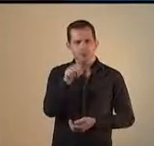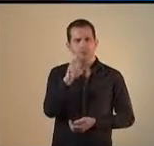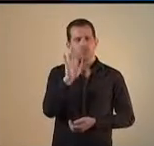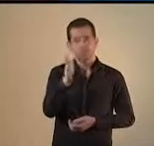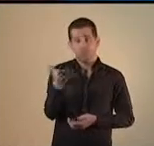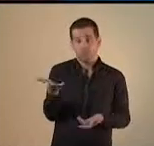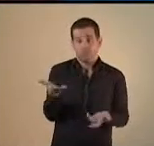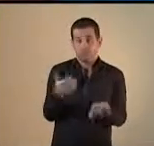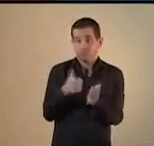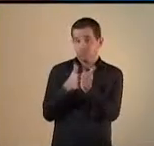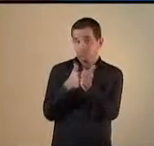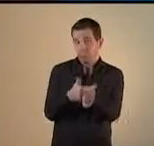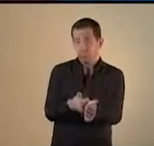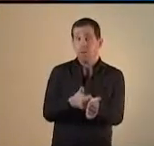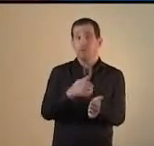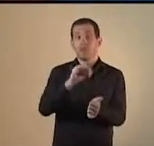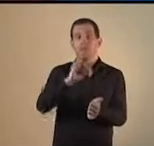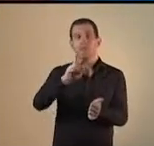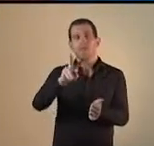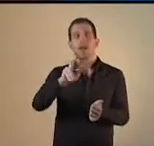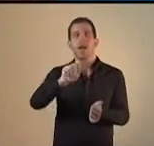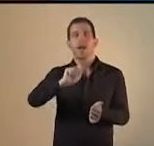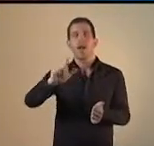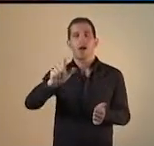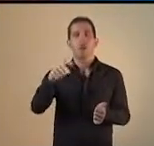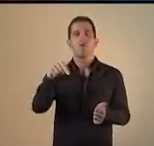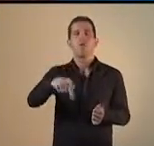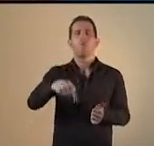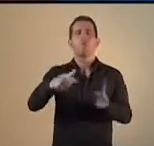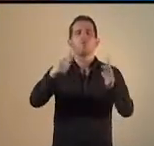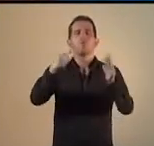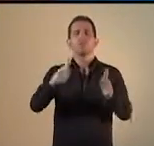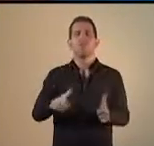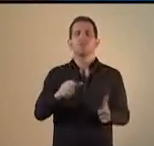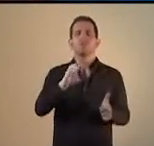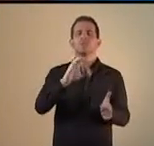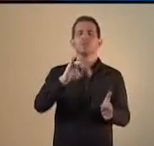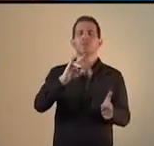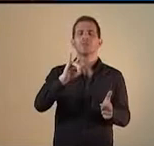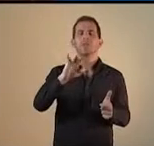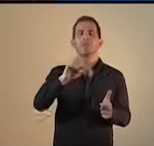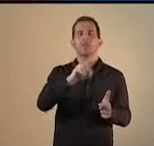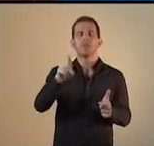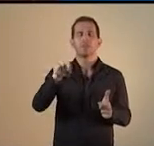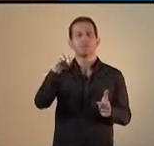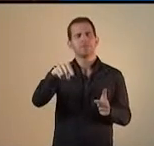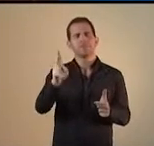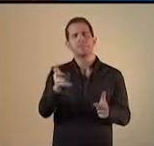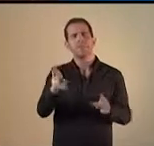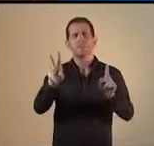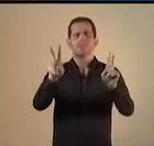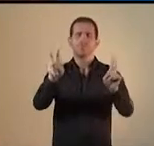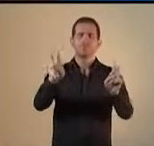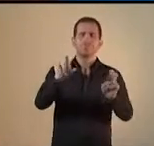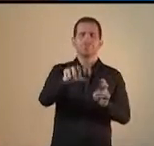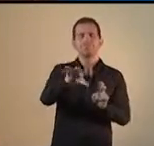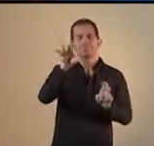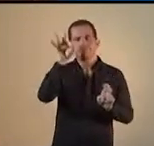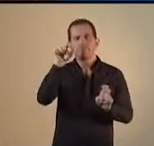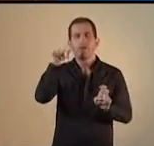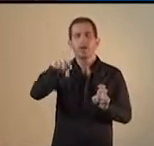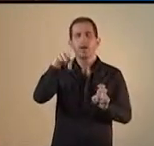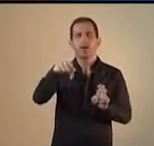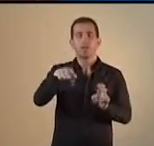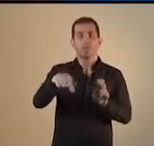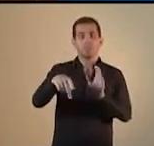Você já está acompanhando pela TVA o programa Espaço Cidadão. A nossa produção sempre escolhe um tema de interesse em todo o estado